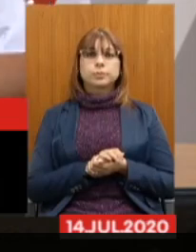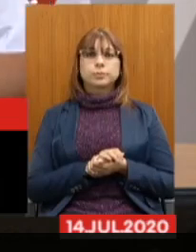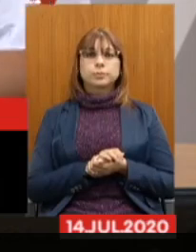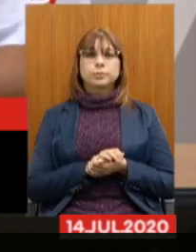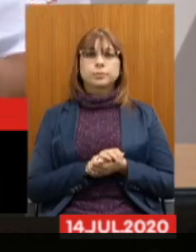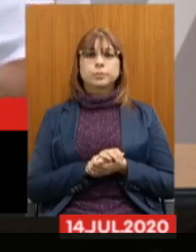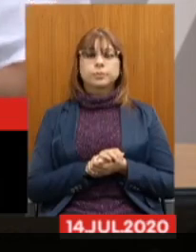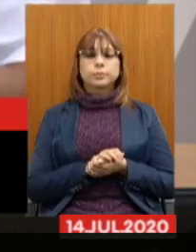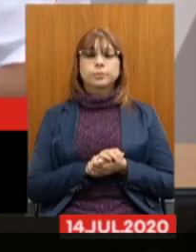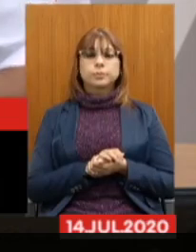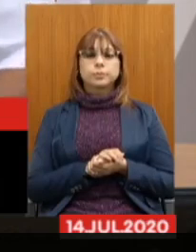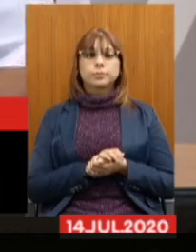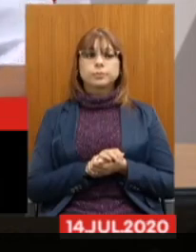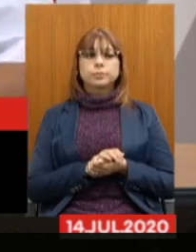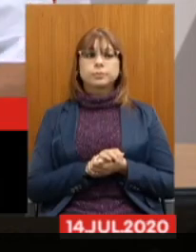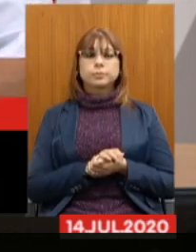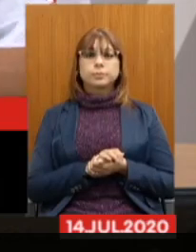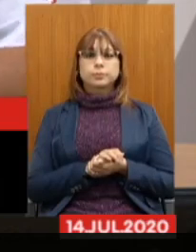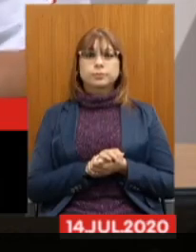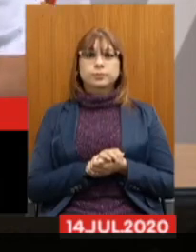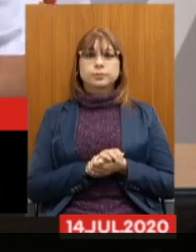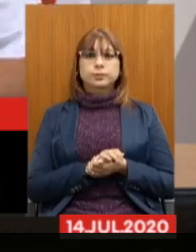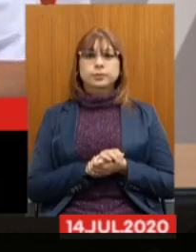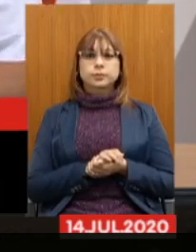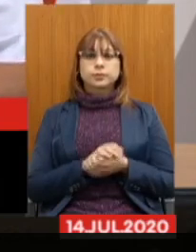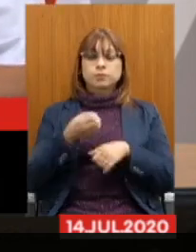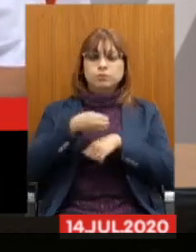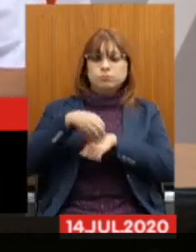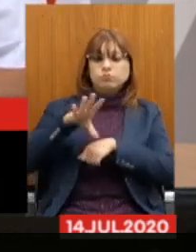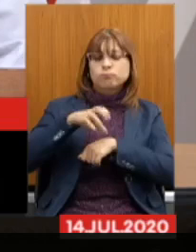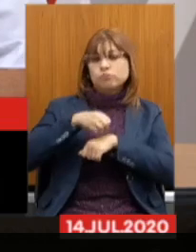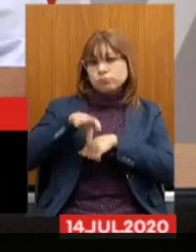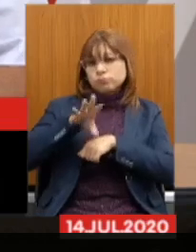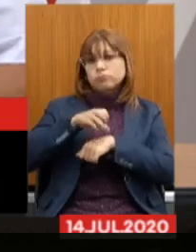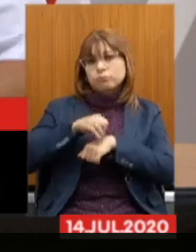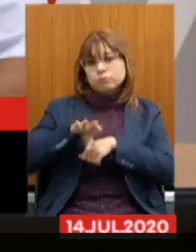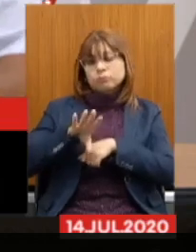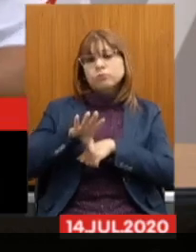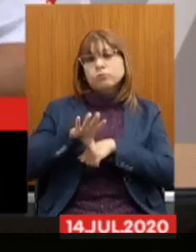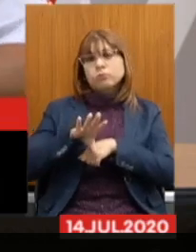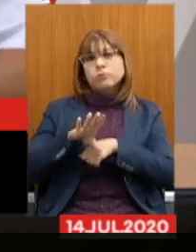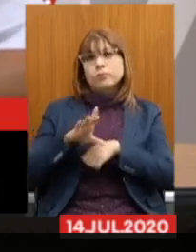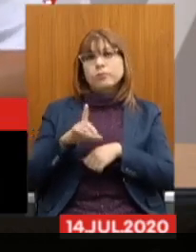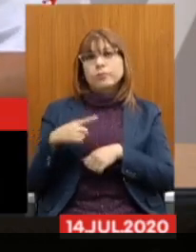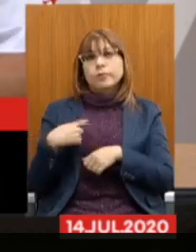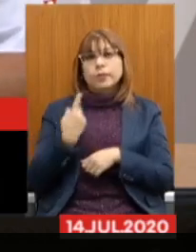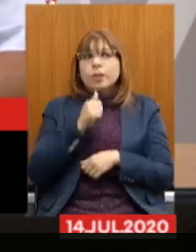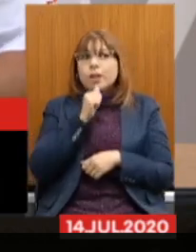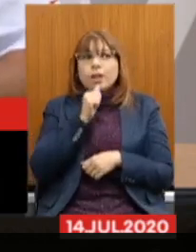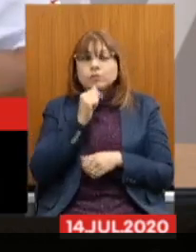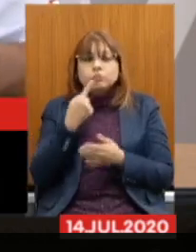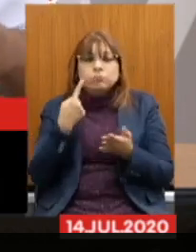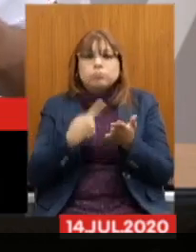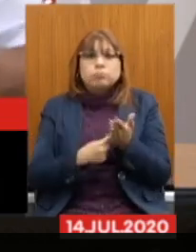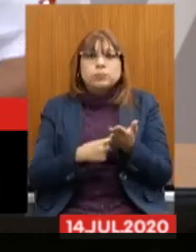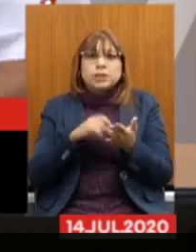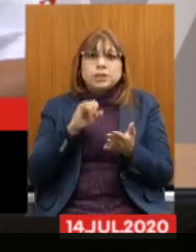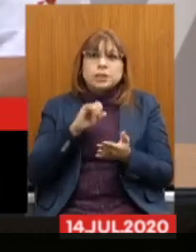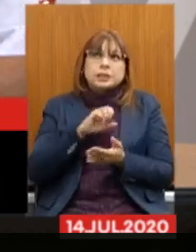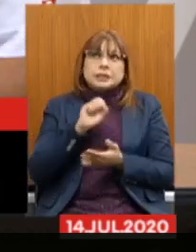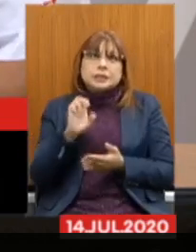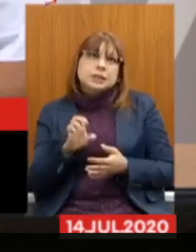mandando as nossas considerações, ainda não temos um consenso se vamos